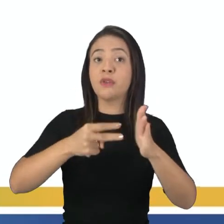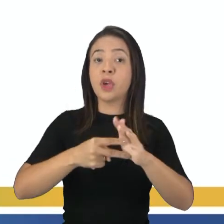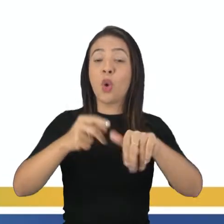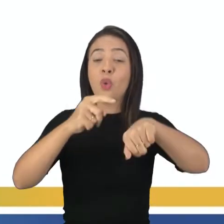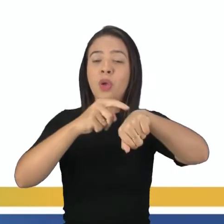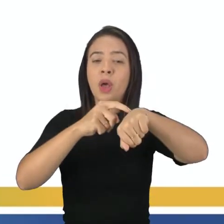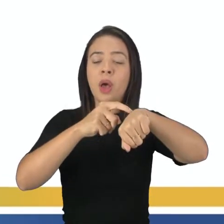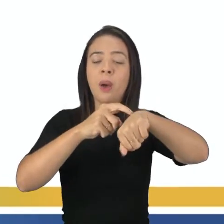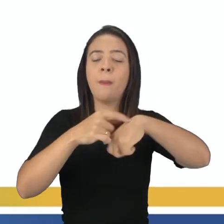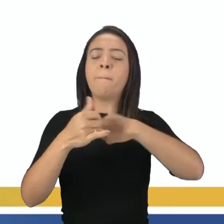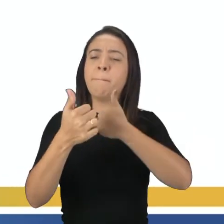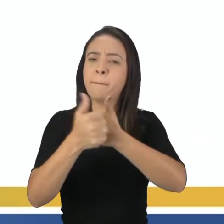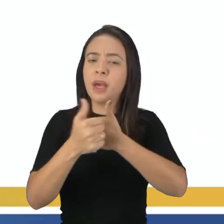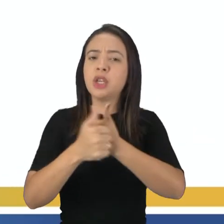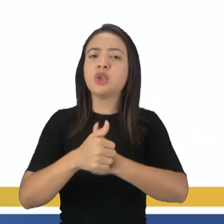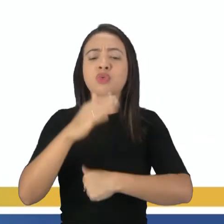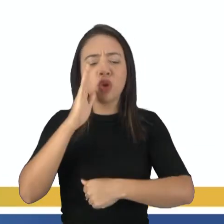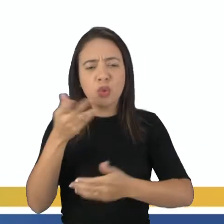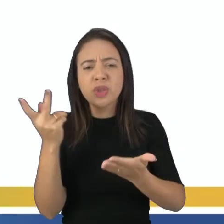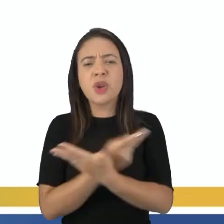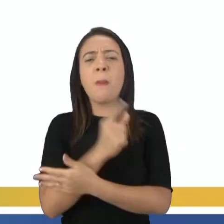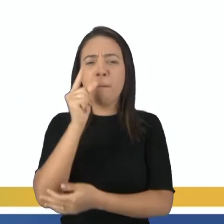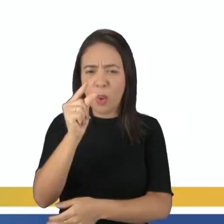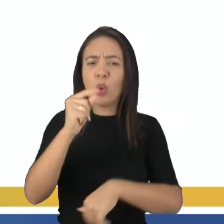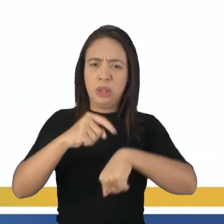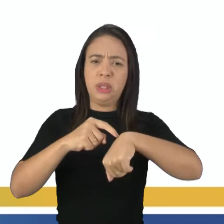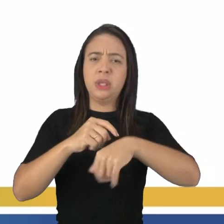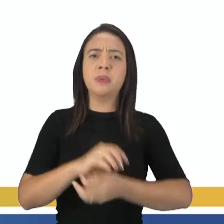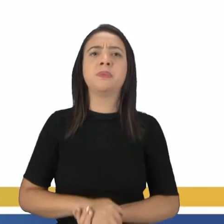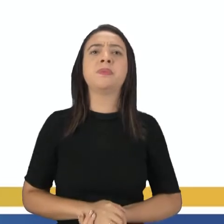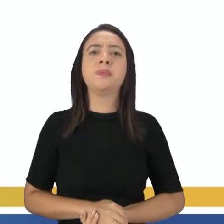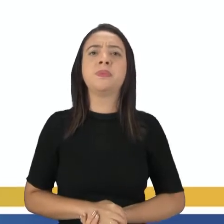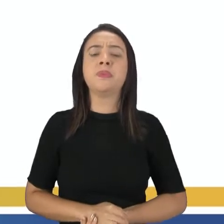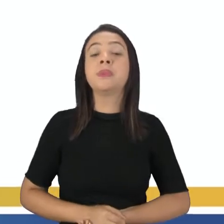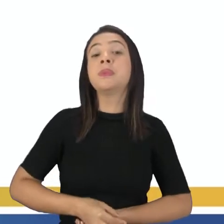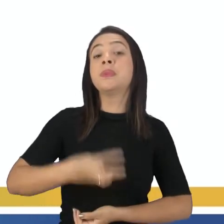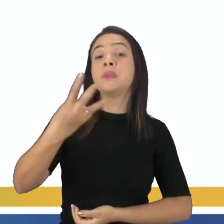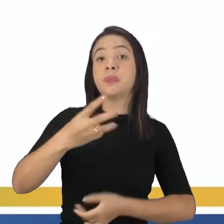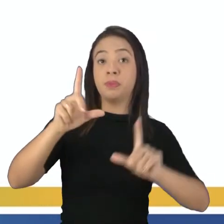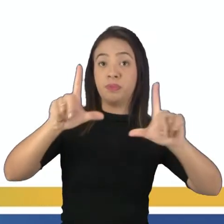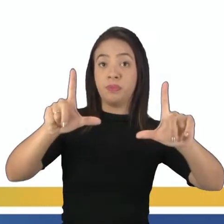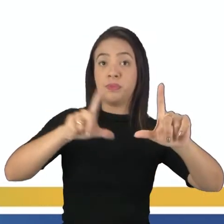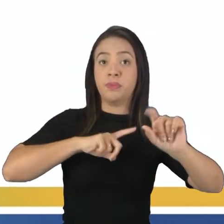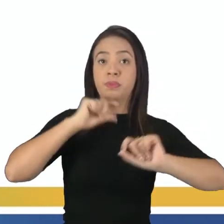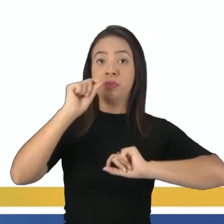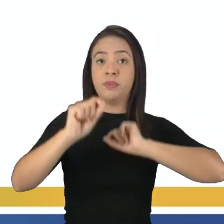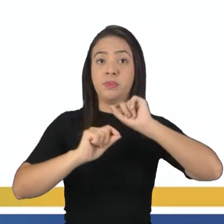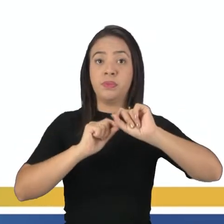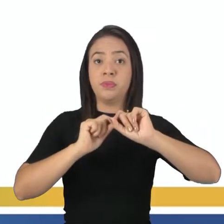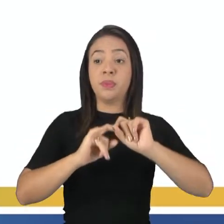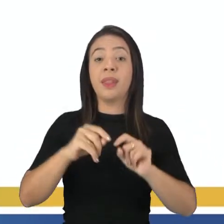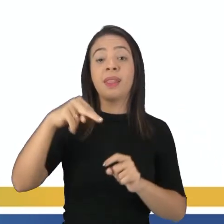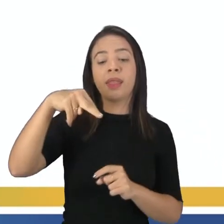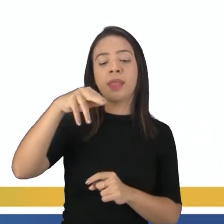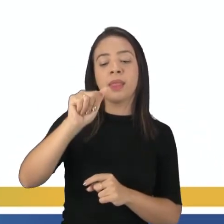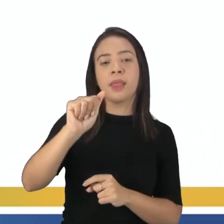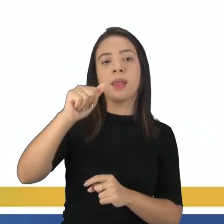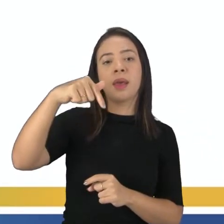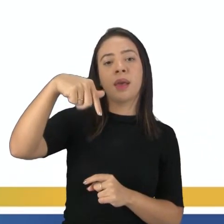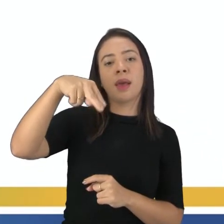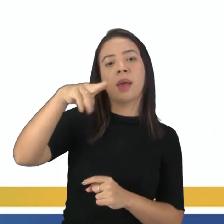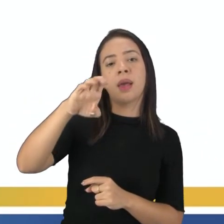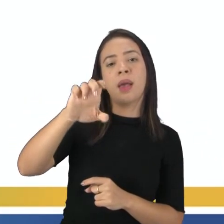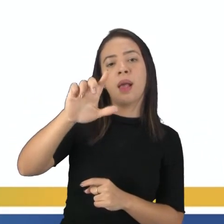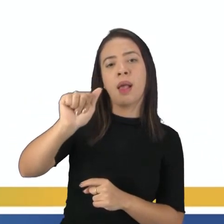tempo próximo do momento da fala. E nós temos o último quadrinho. No terceiro quadrinho, diz assim: naquela